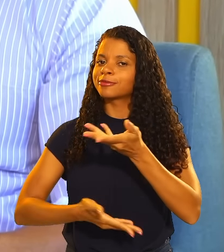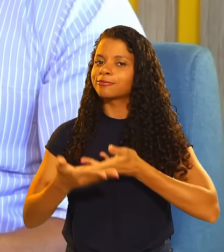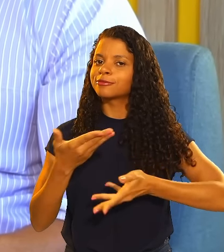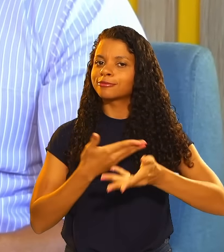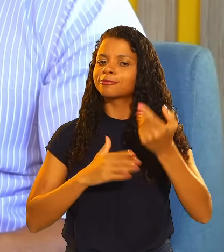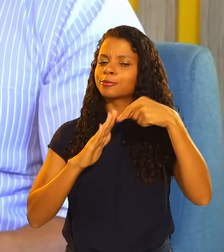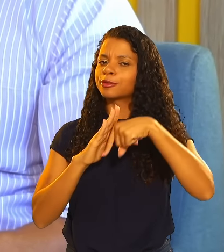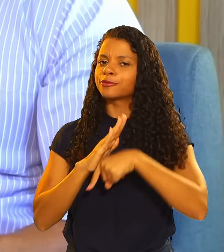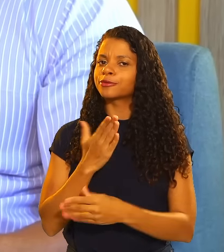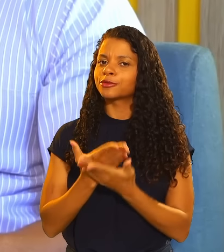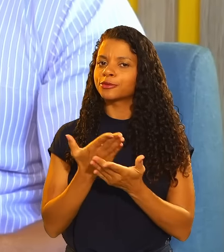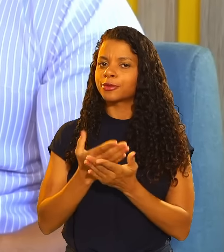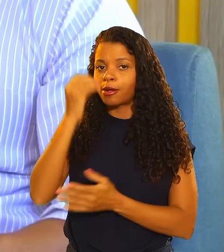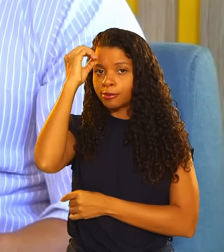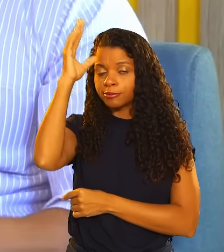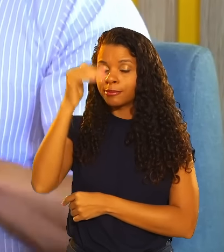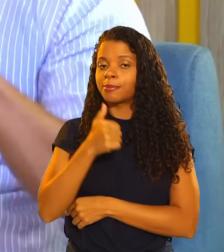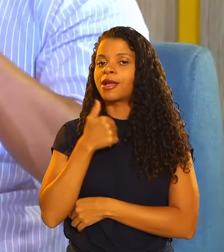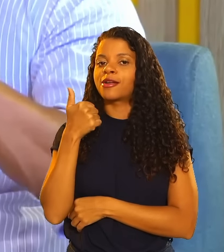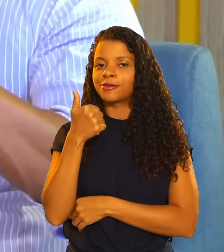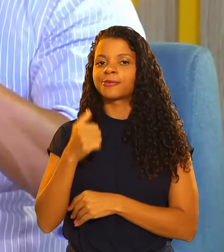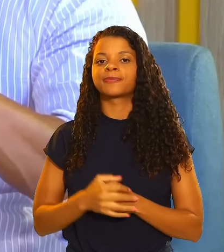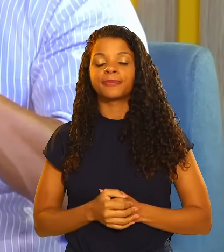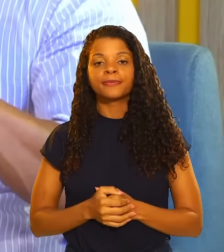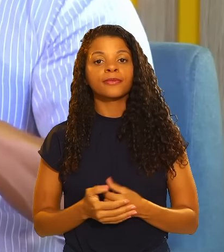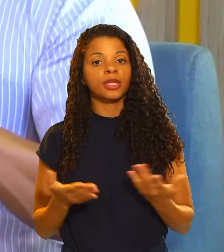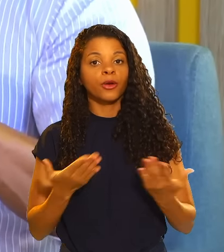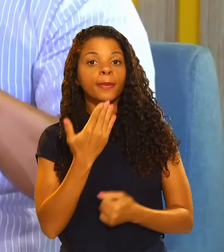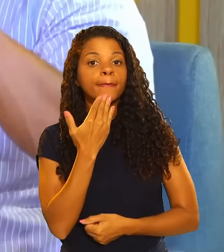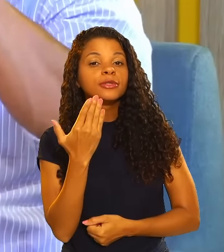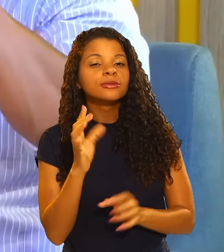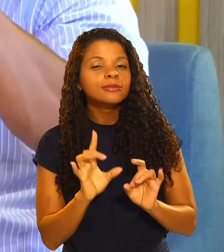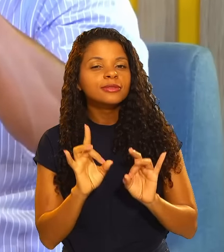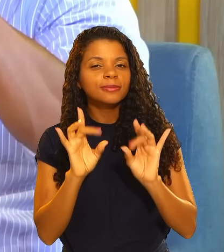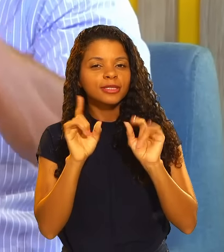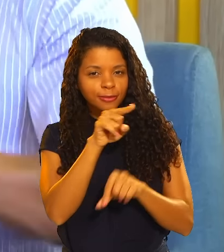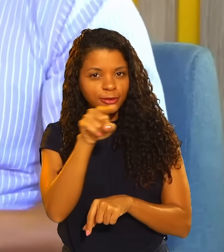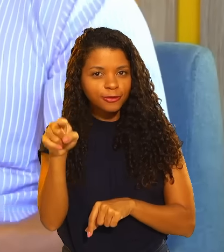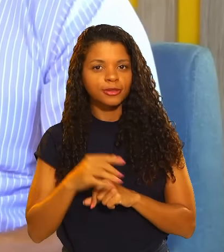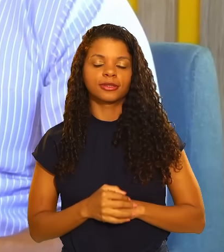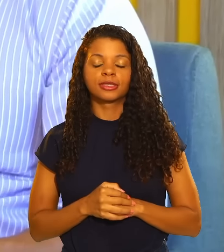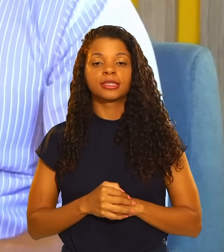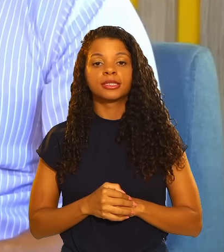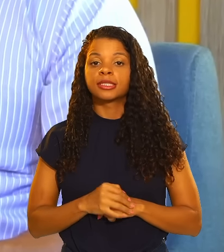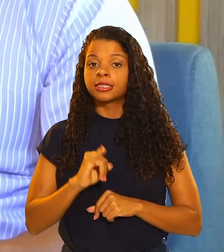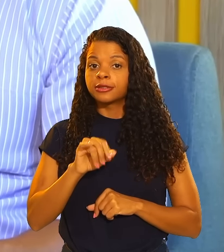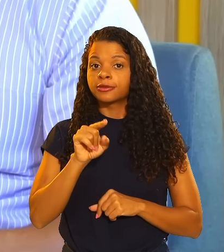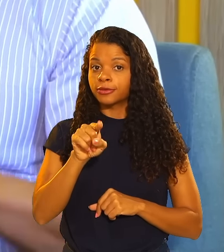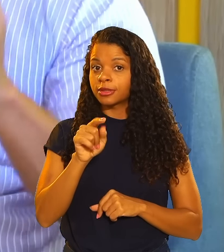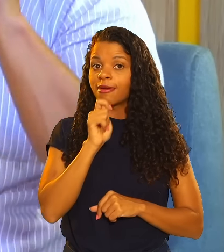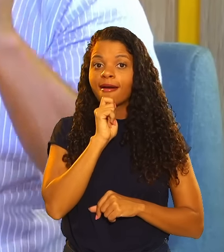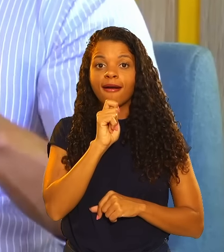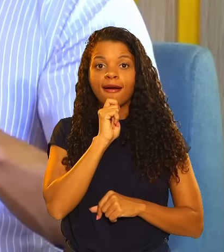nos aprofundar nesse entendimento. Então, eu queria fazer um pedido muito especial agora para você que acabou de chegar nesse canal. Se você